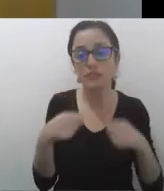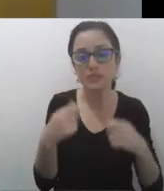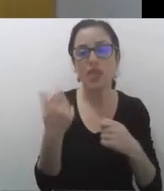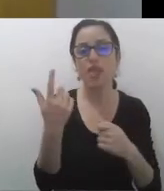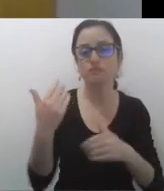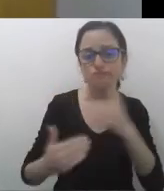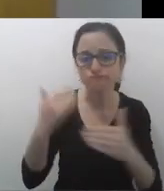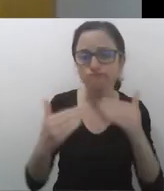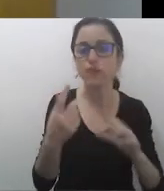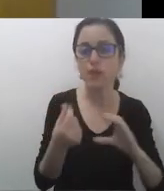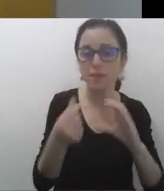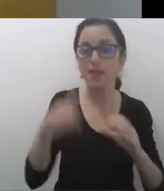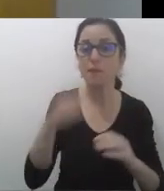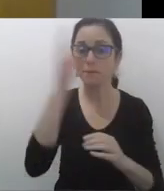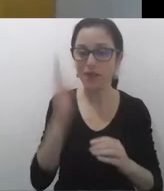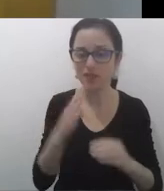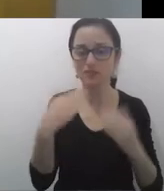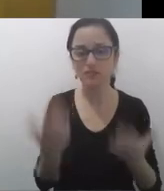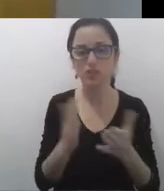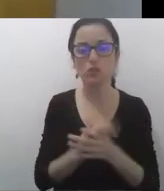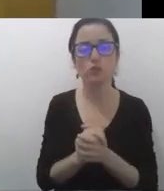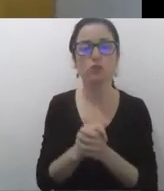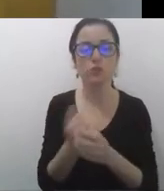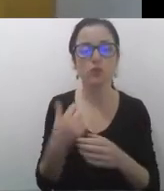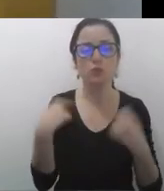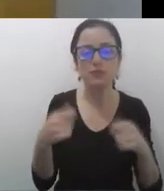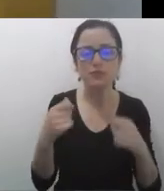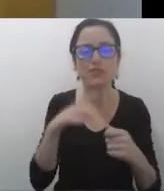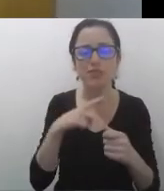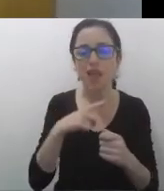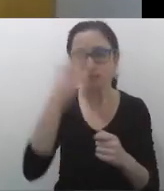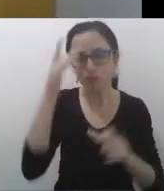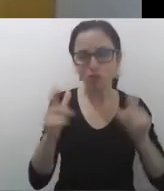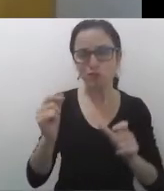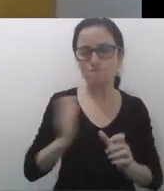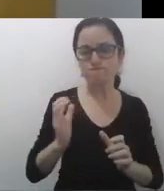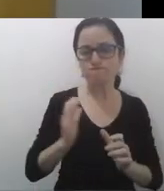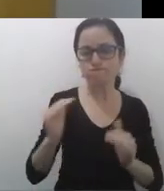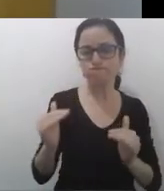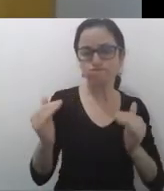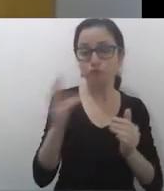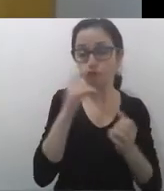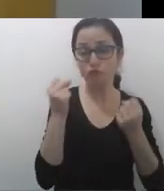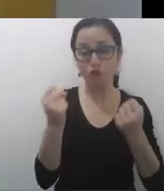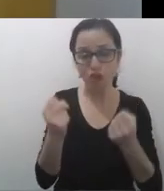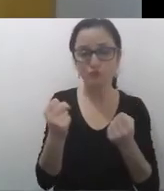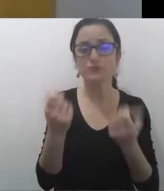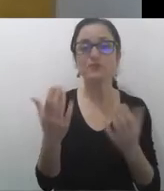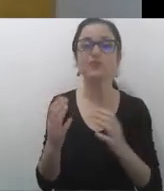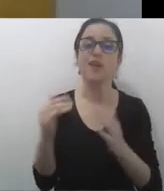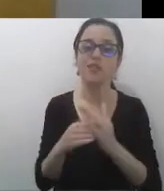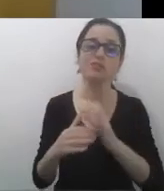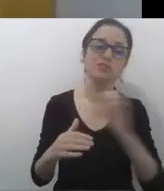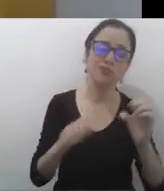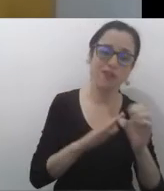era preciso você desenvolver o capital no Brasil. Era preciso você ter uma burguesia mais forte. Então,